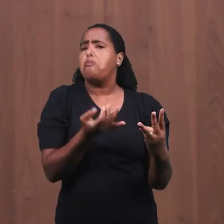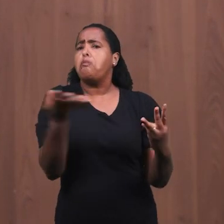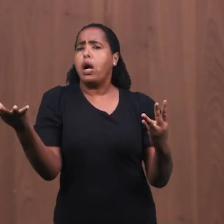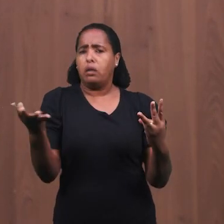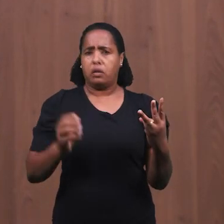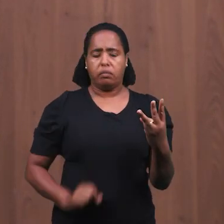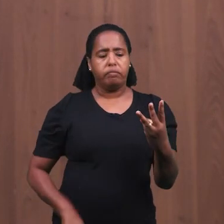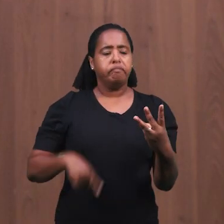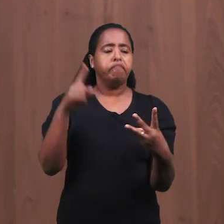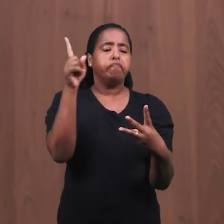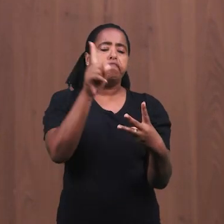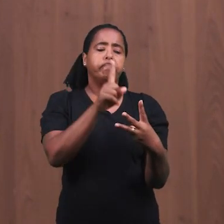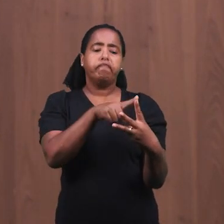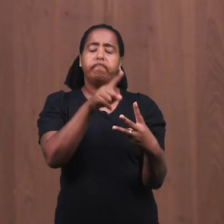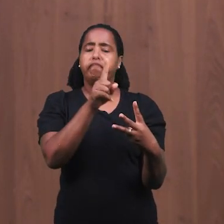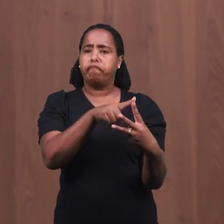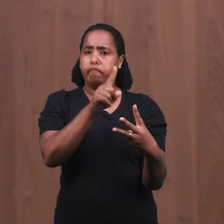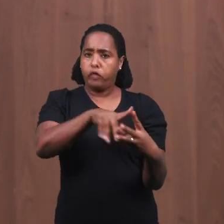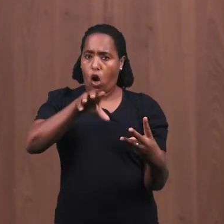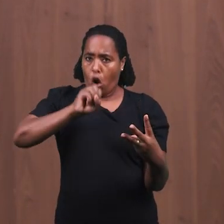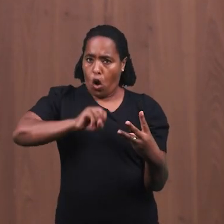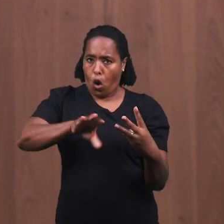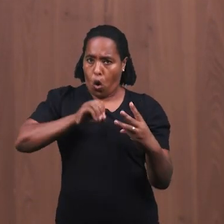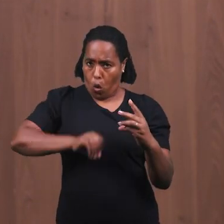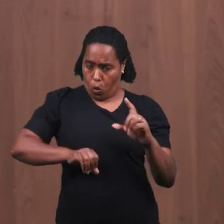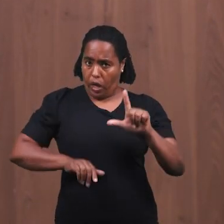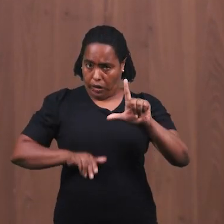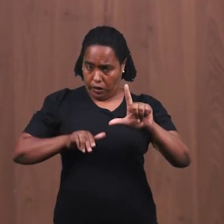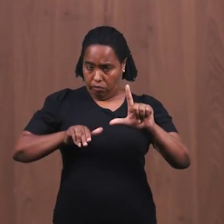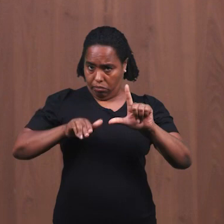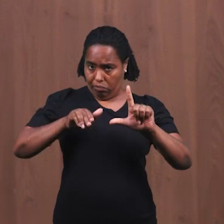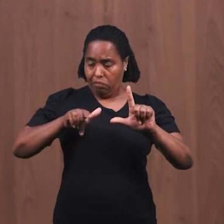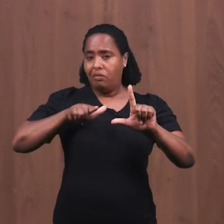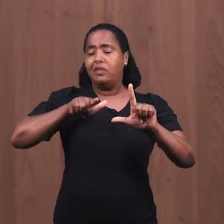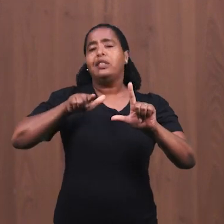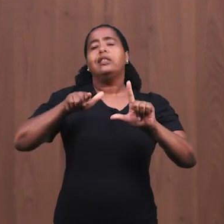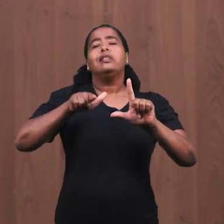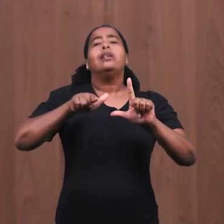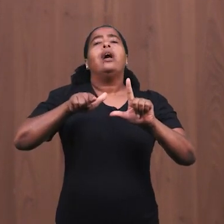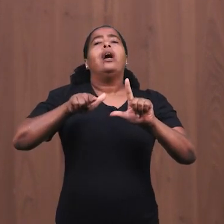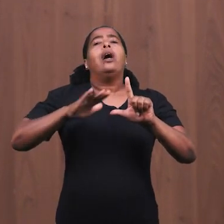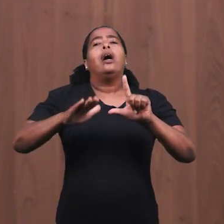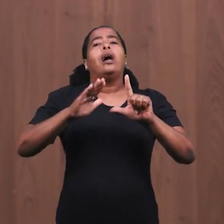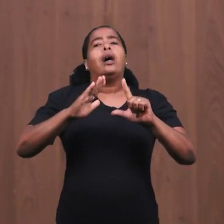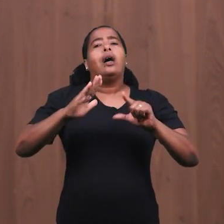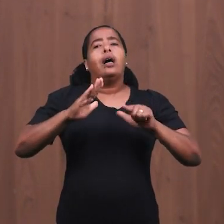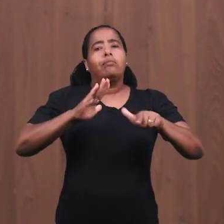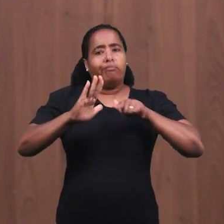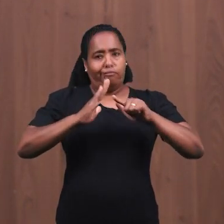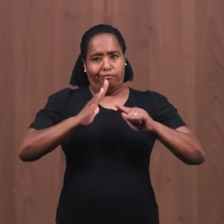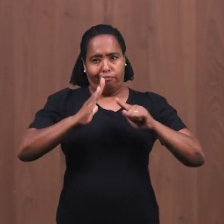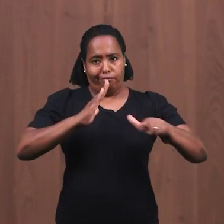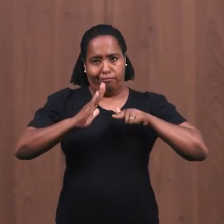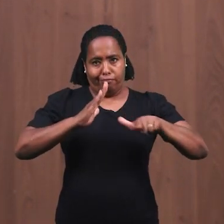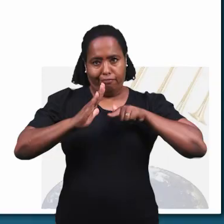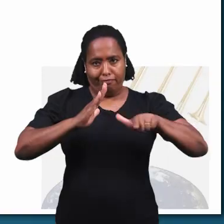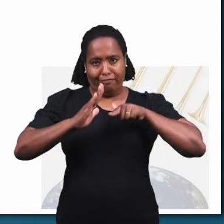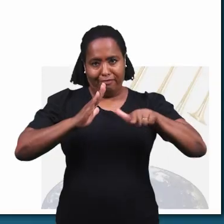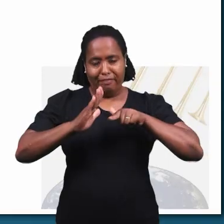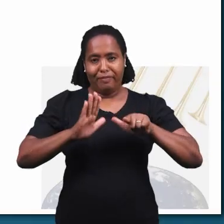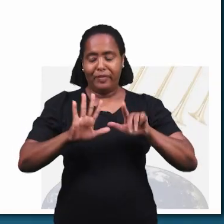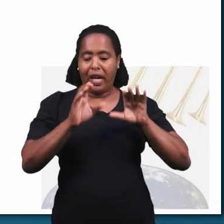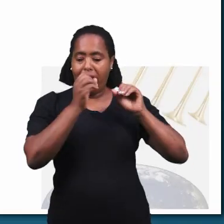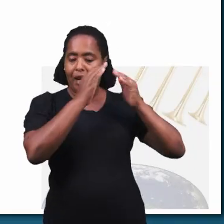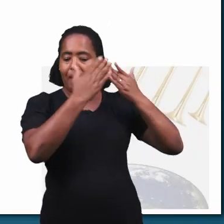são eles? Temos visto o ensino remoto, em que todas as aulas são realizadas em